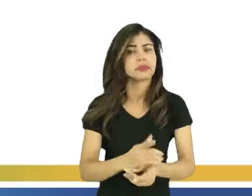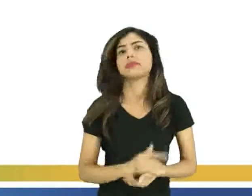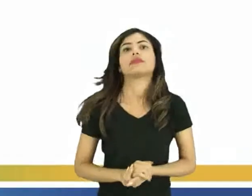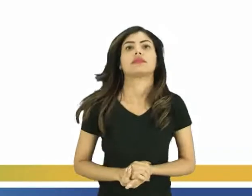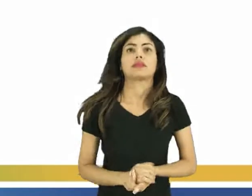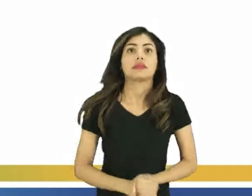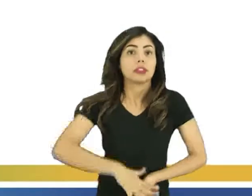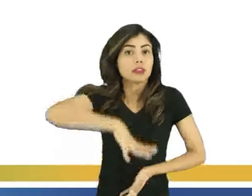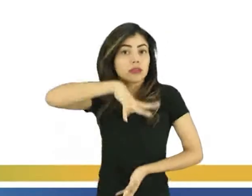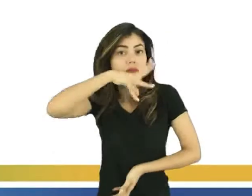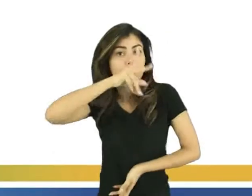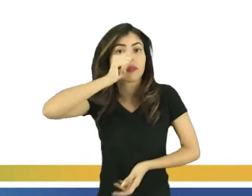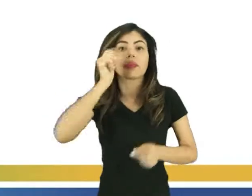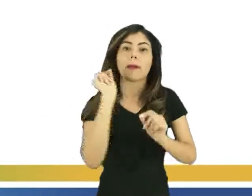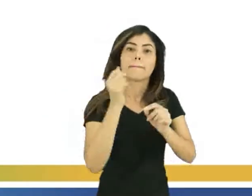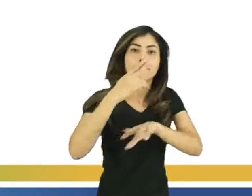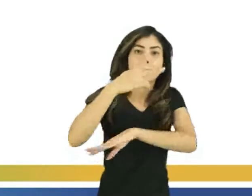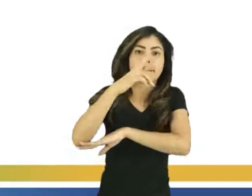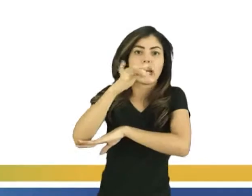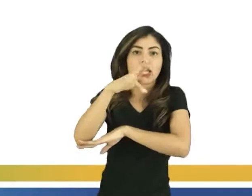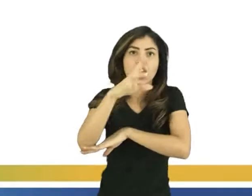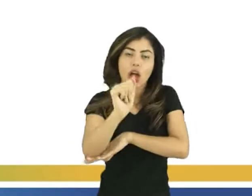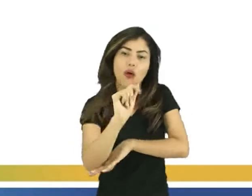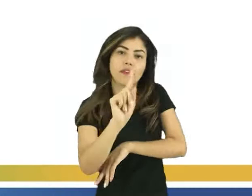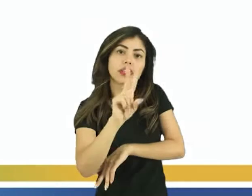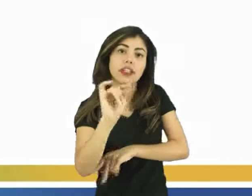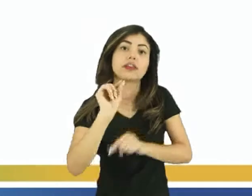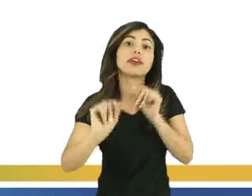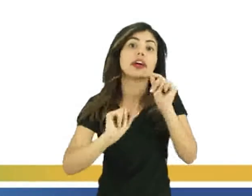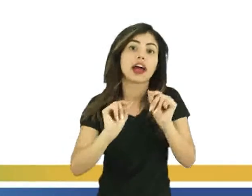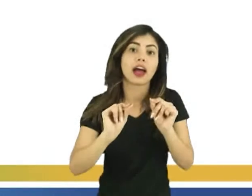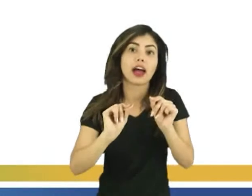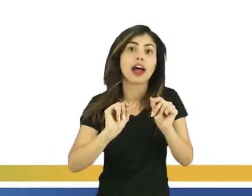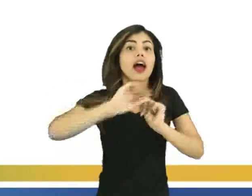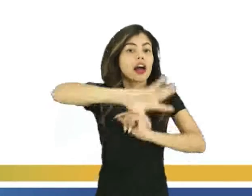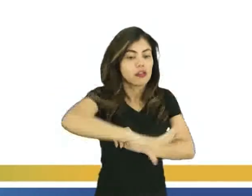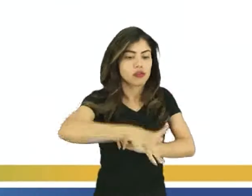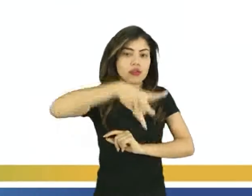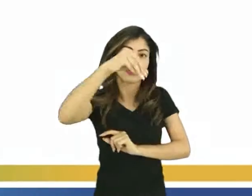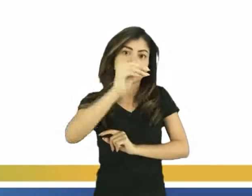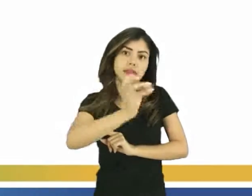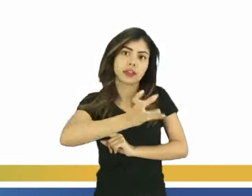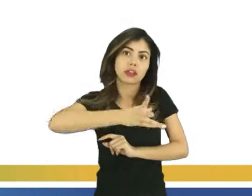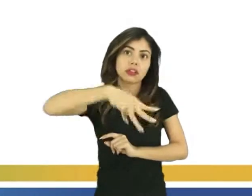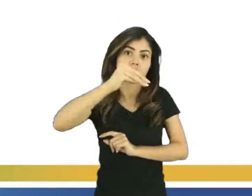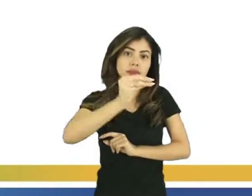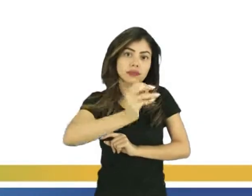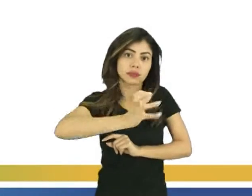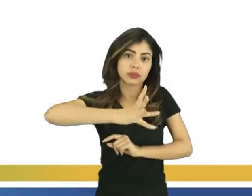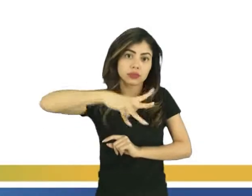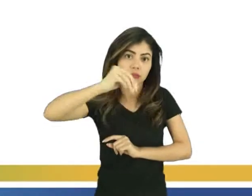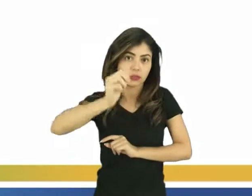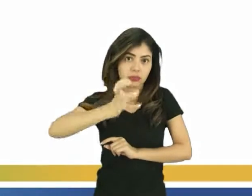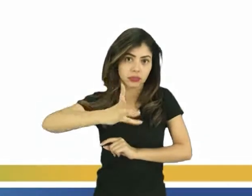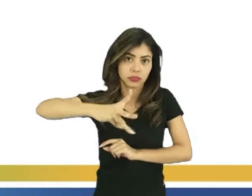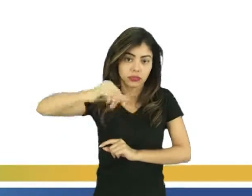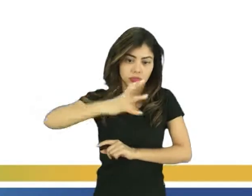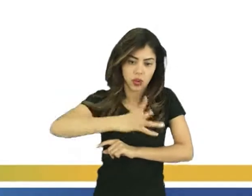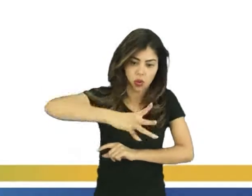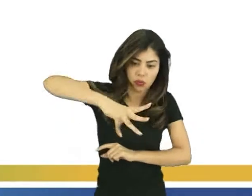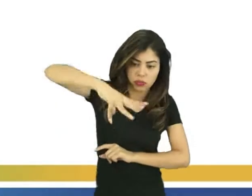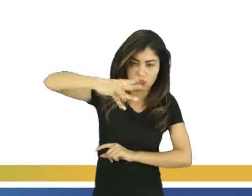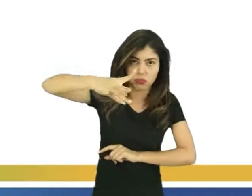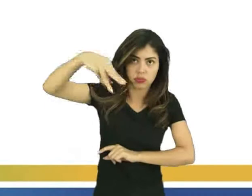A respiração branquial, por exemplo, vai ser a realizada pelos moluscos que vivem na água, como os polvos, lulas e